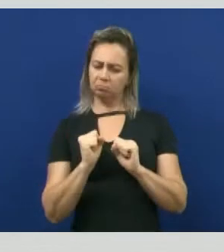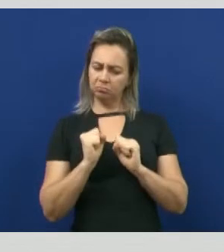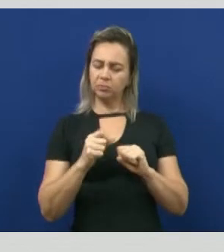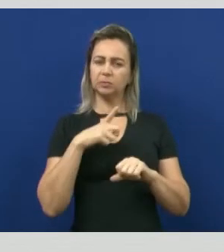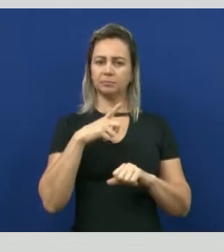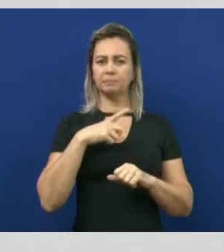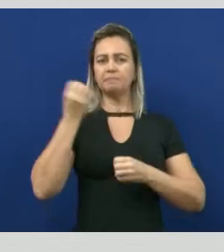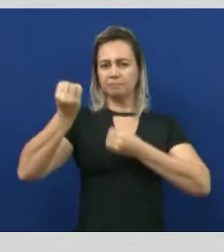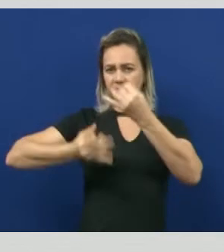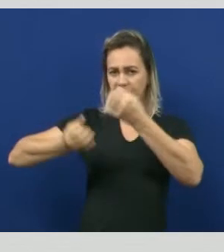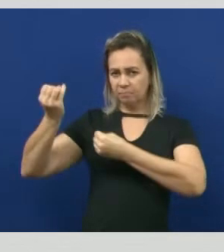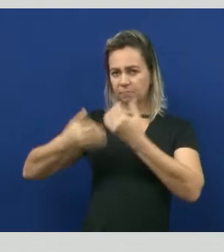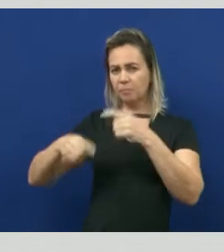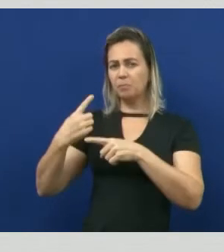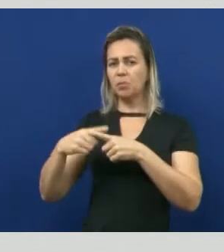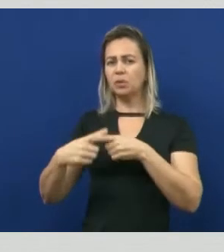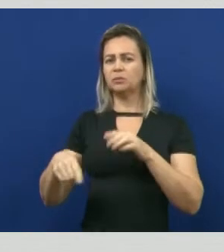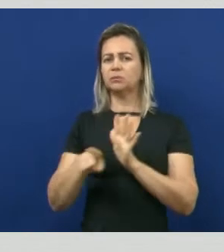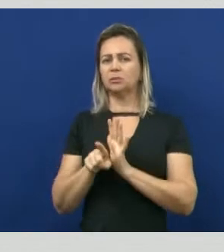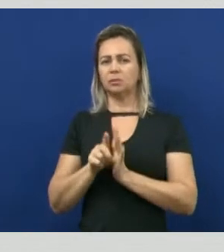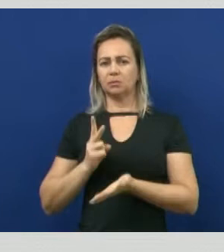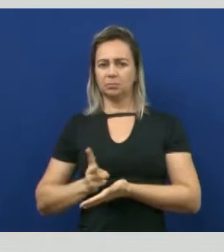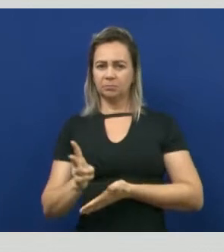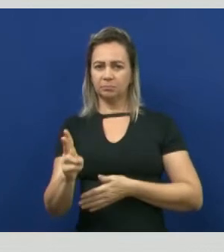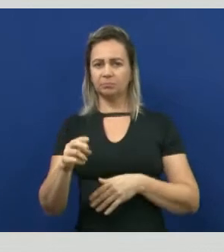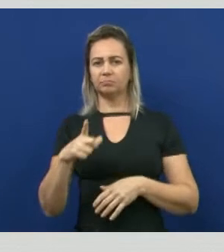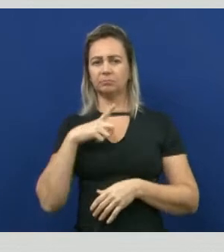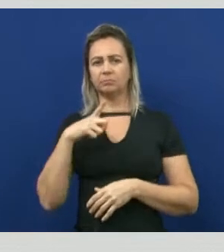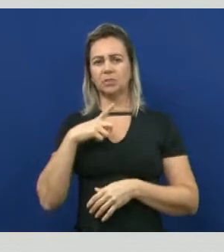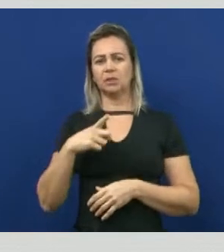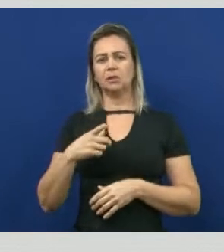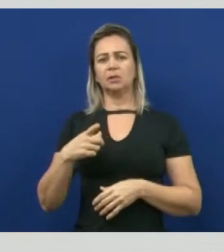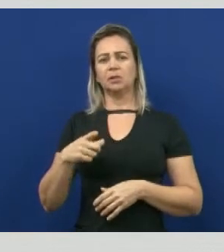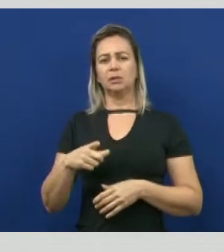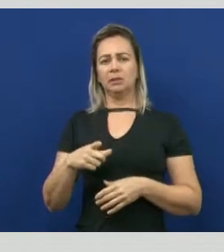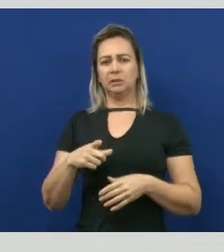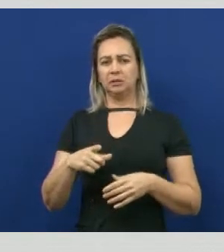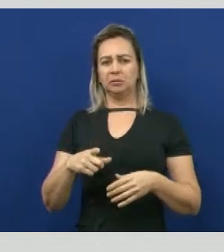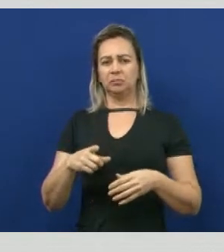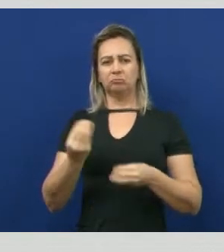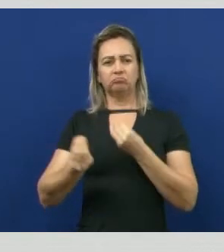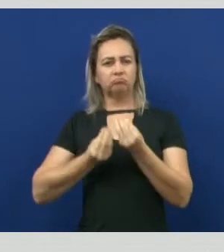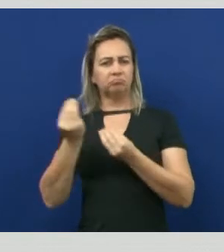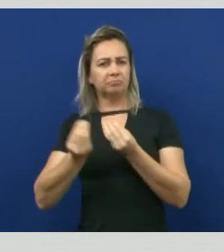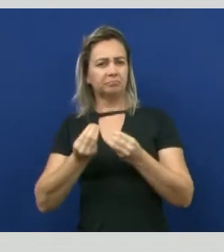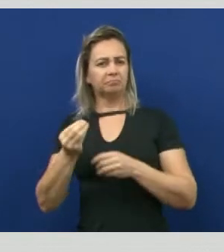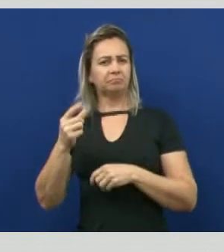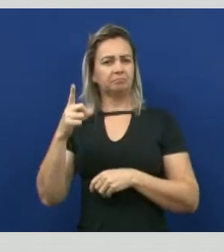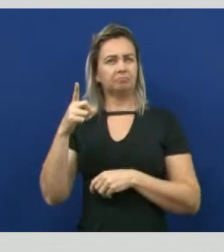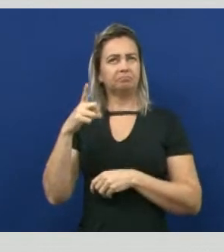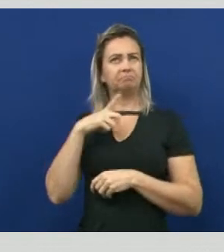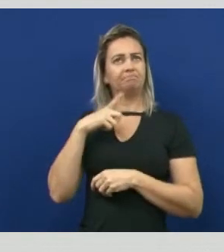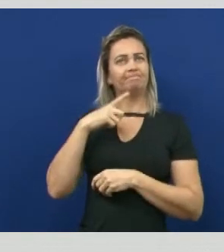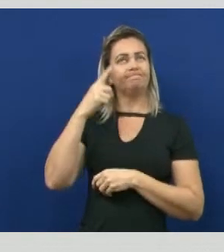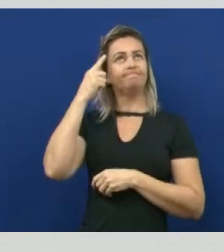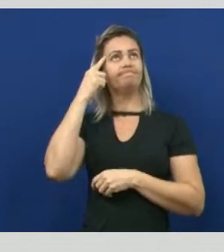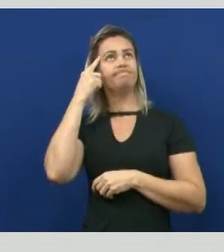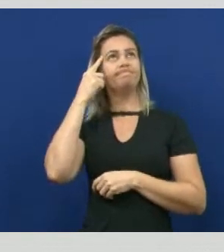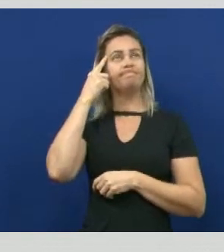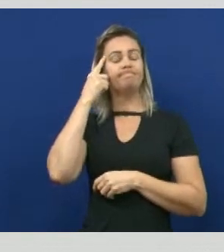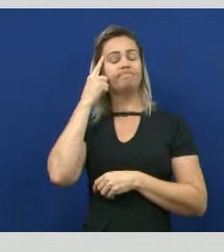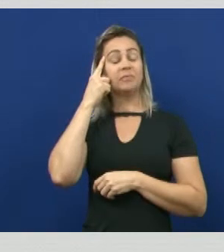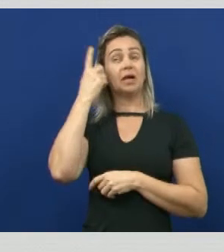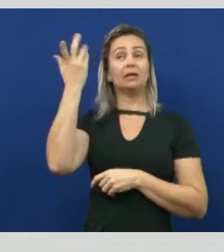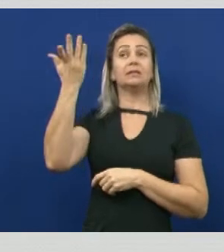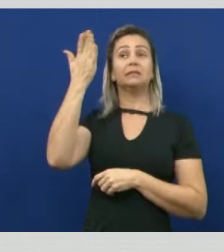dela, pois a verdade era contida nela, certo? A verdade, portanto, se daria pelo uso da razão. Aí entramos